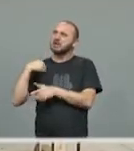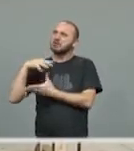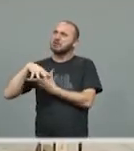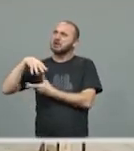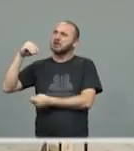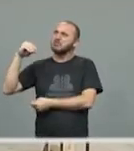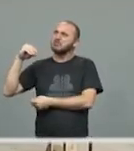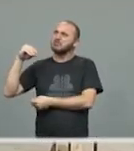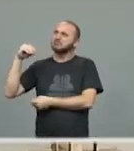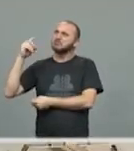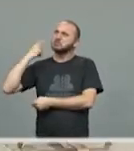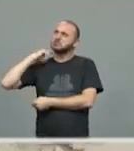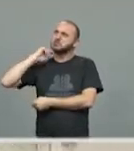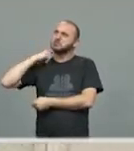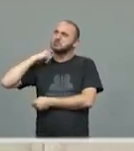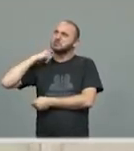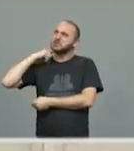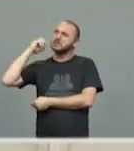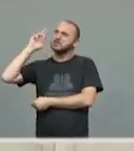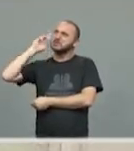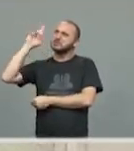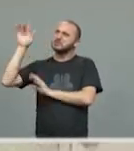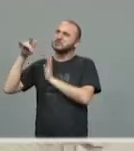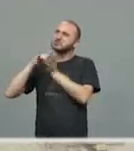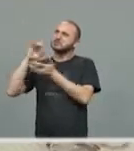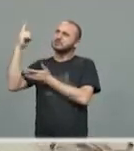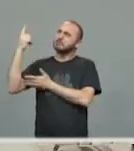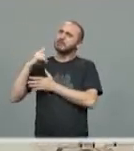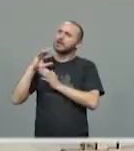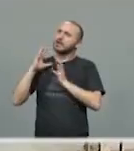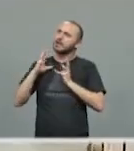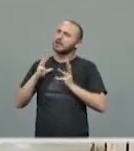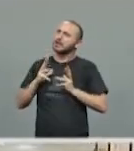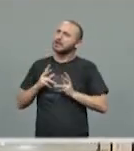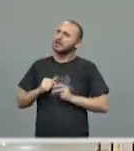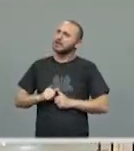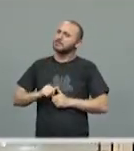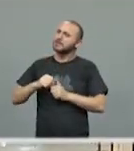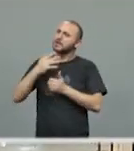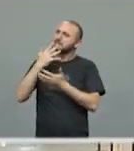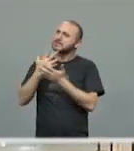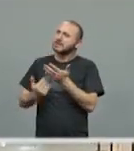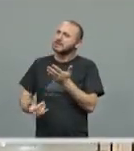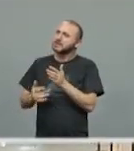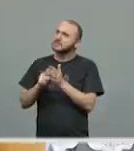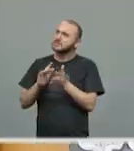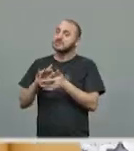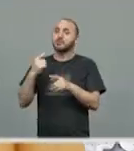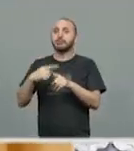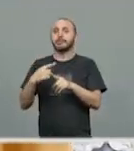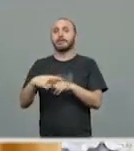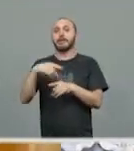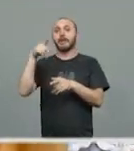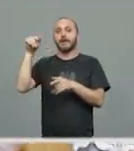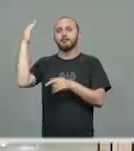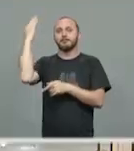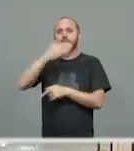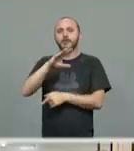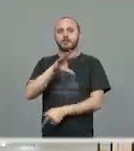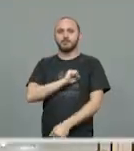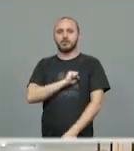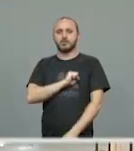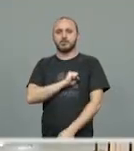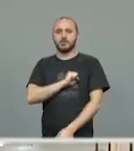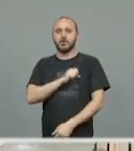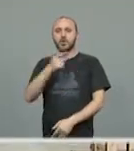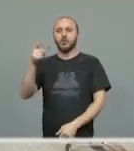pecamos, o Senhor lava e nos purifica. Ó, dai-me mãos limpas, um coração puro. Padre Odilon está lá no